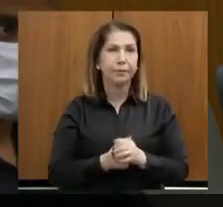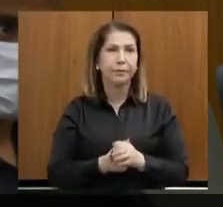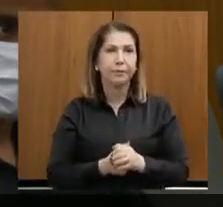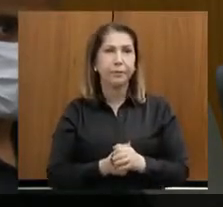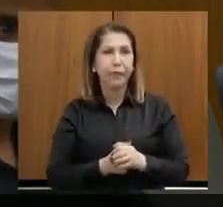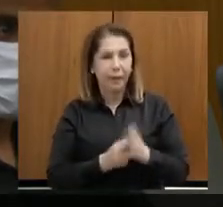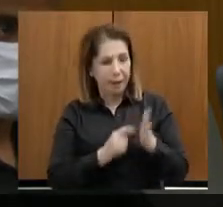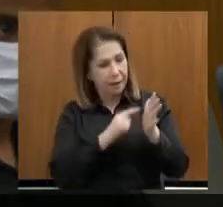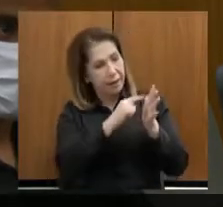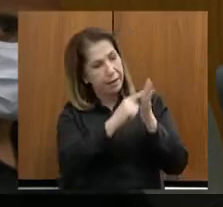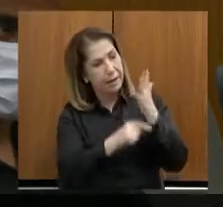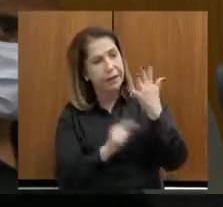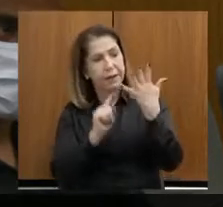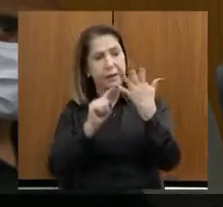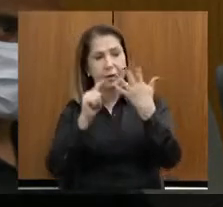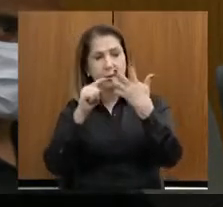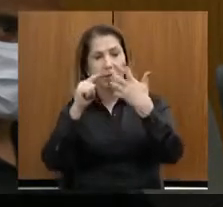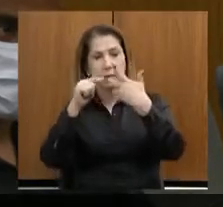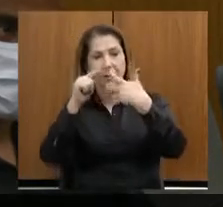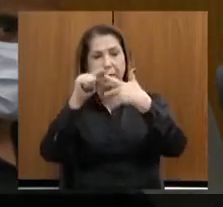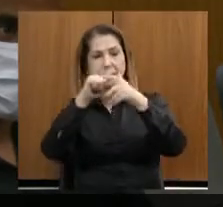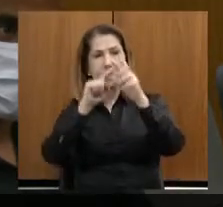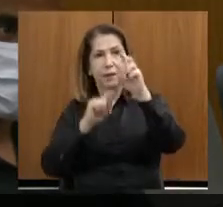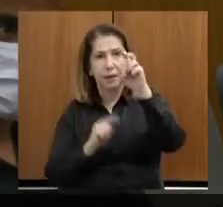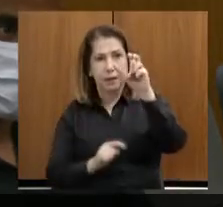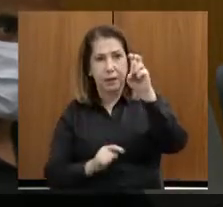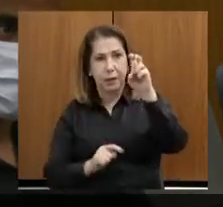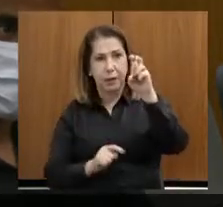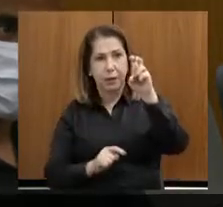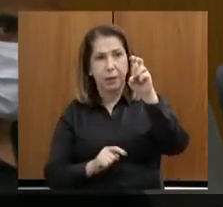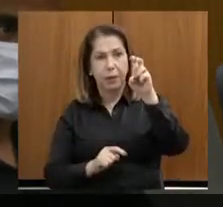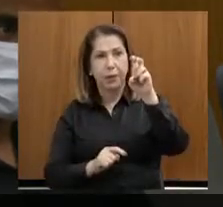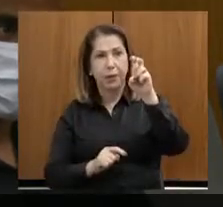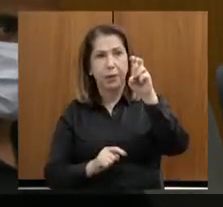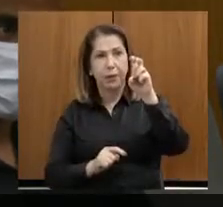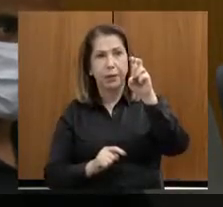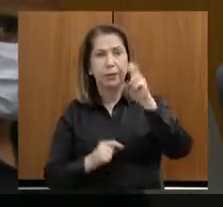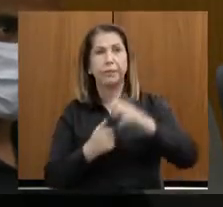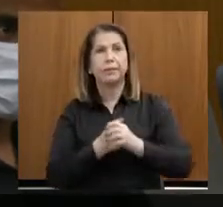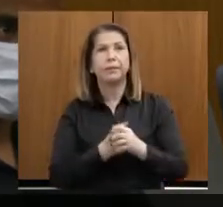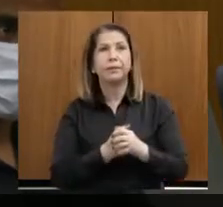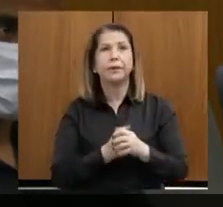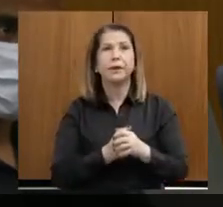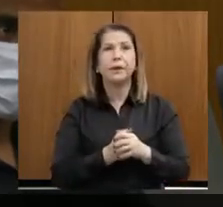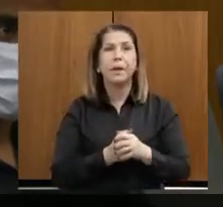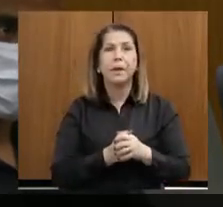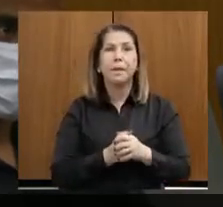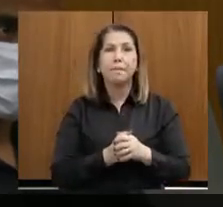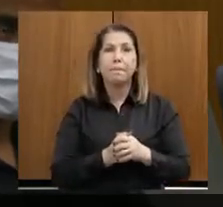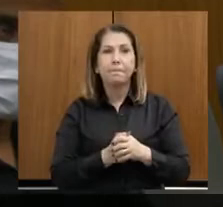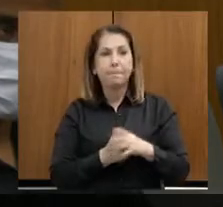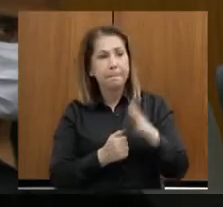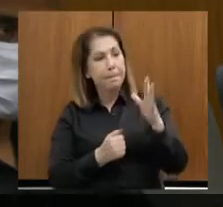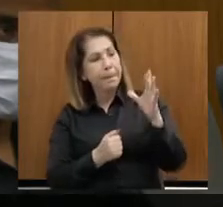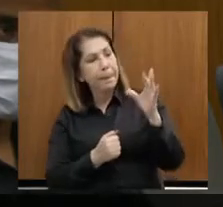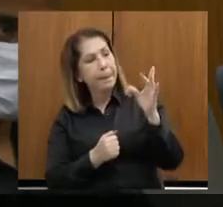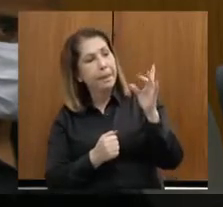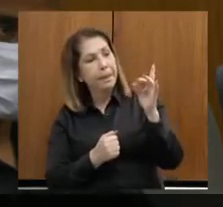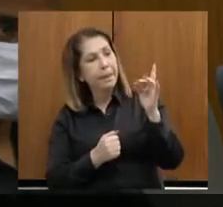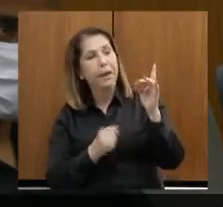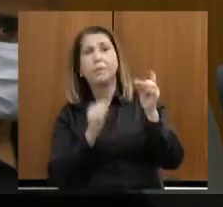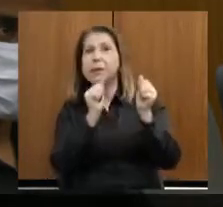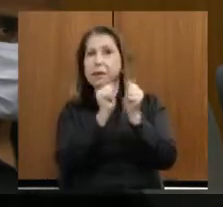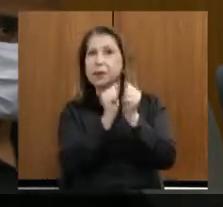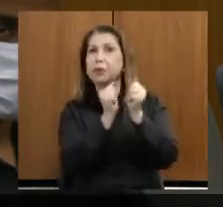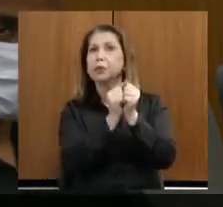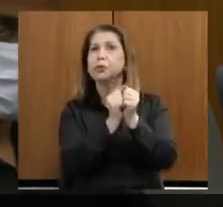palma da mão nós temos cinco dedos e o dedinho e o dedão para se encontrar nós temos que levar uma outro bom